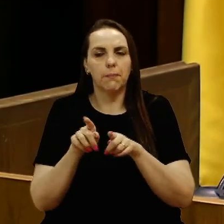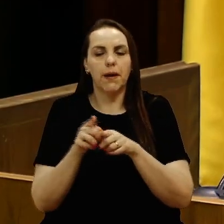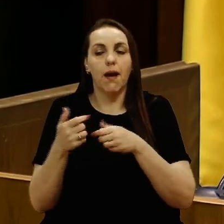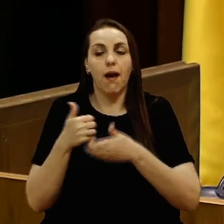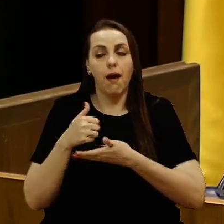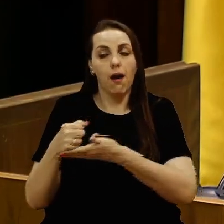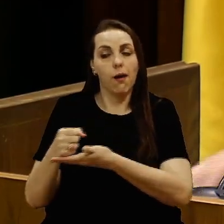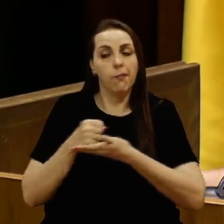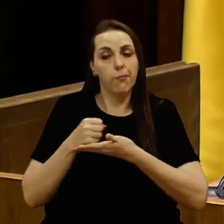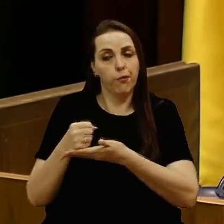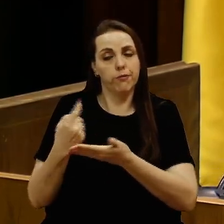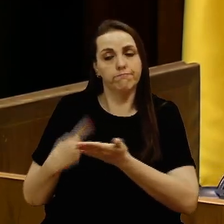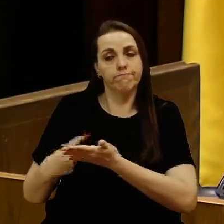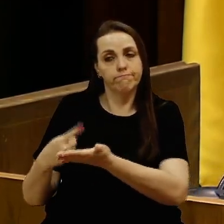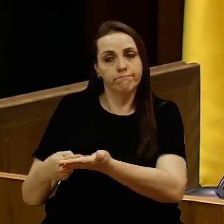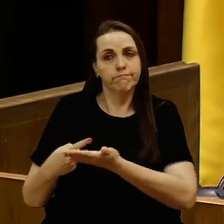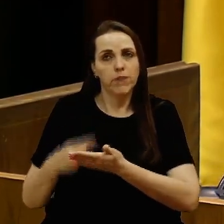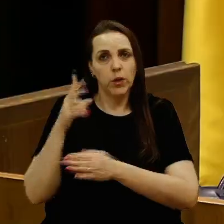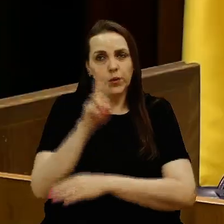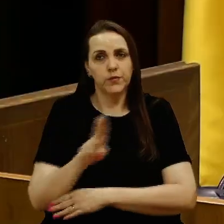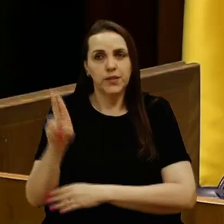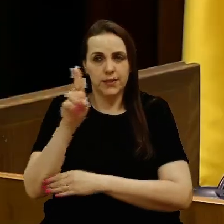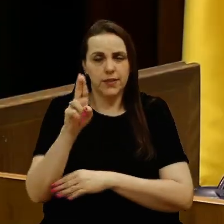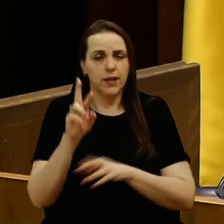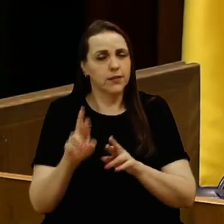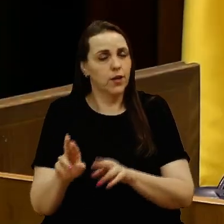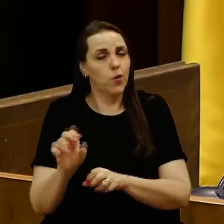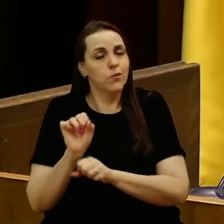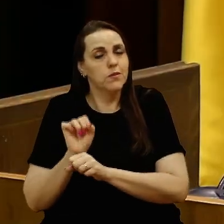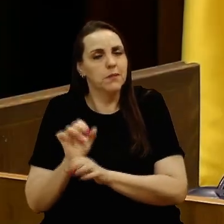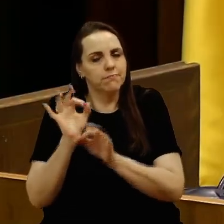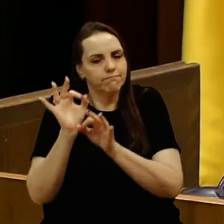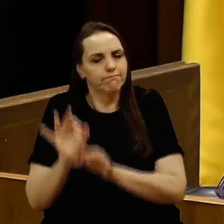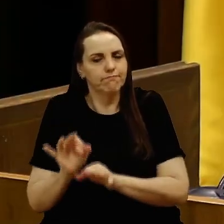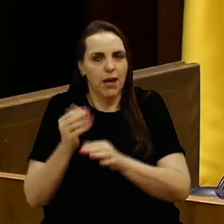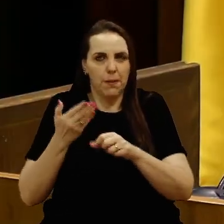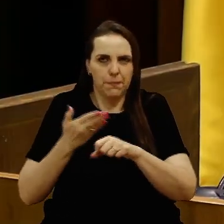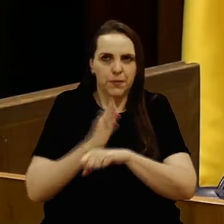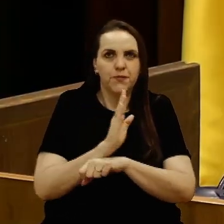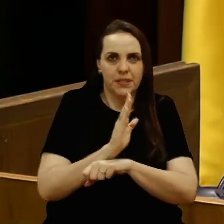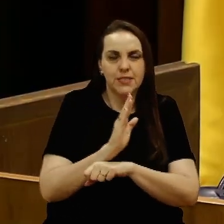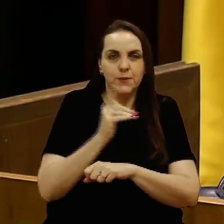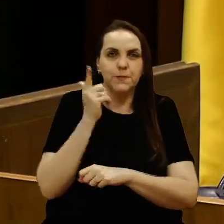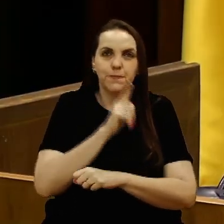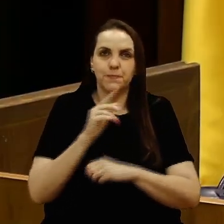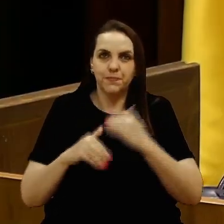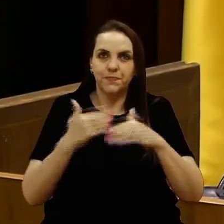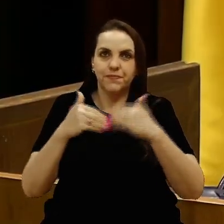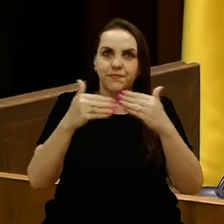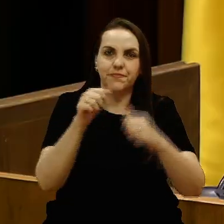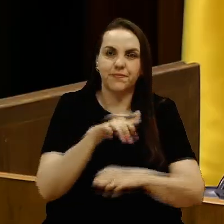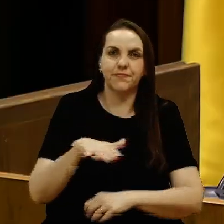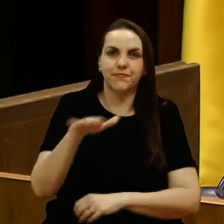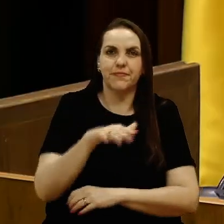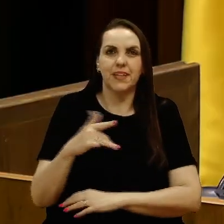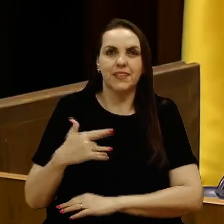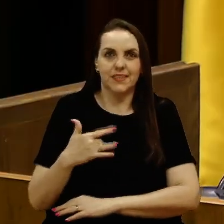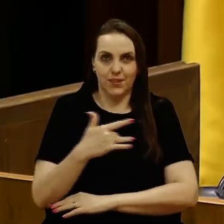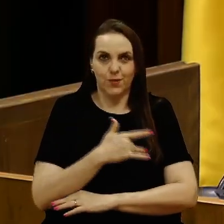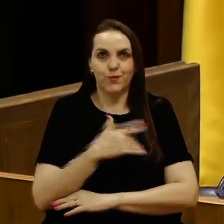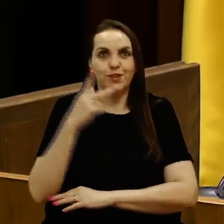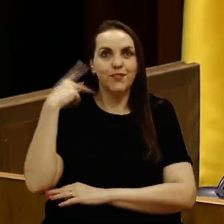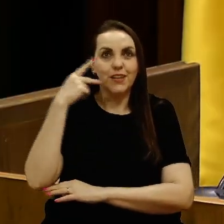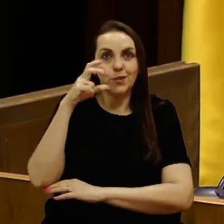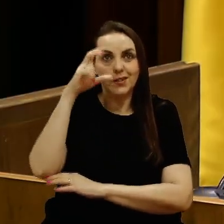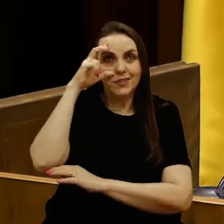Espero a aprovação para que a gente possa dar continuidade, né, aos avanços na área, vereadora Sandra. Reformas em